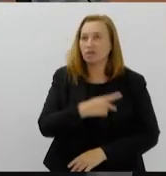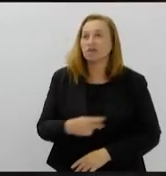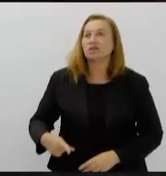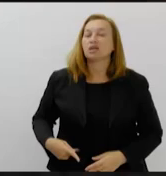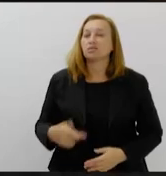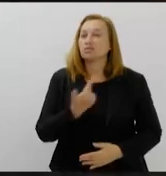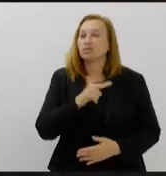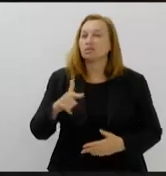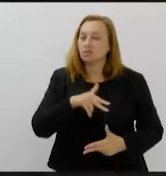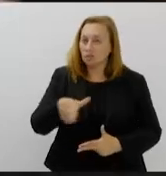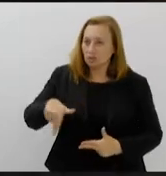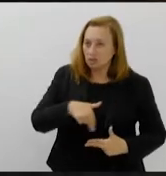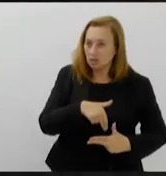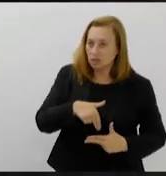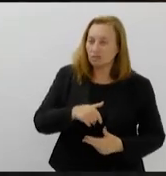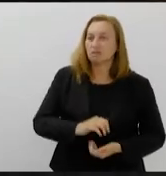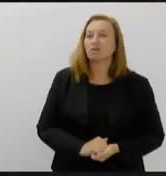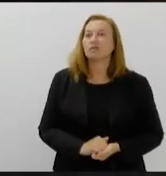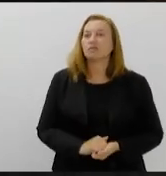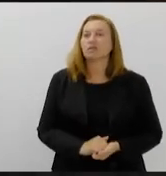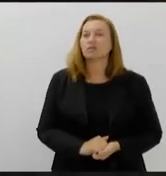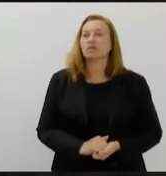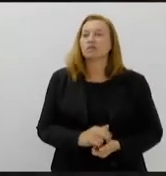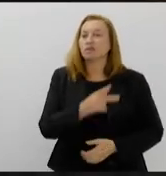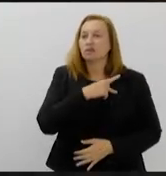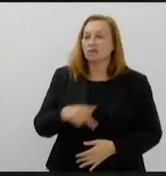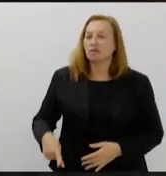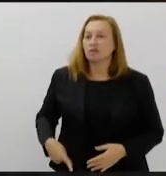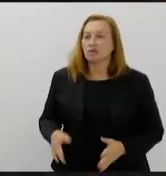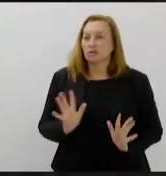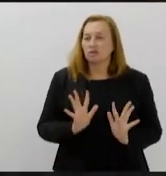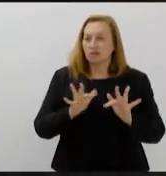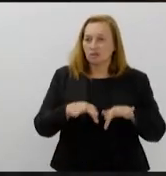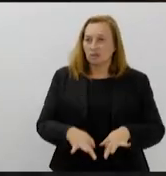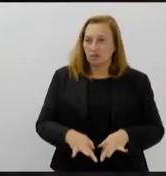Não havendo mais oradores inscritos, a presidência